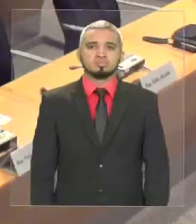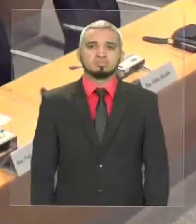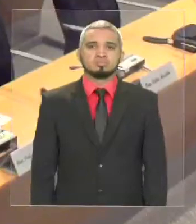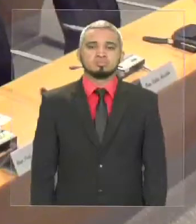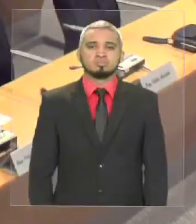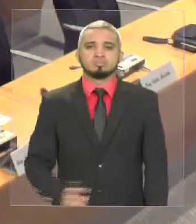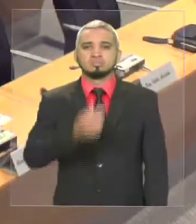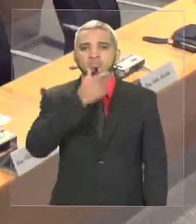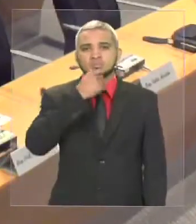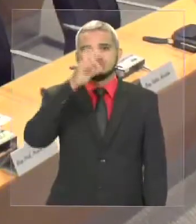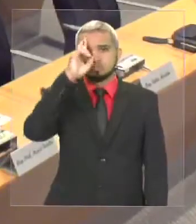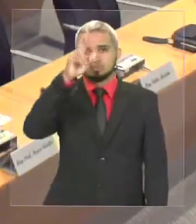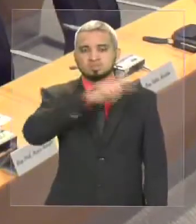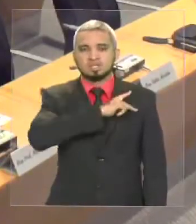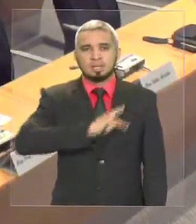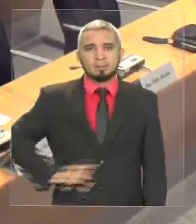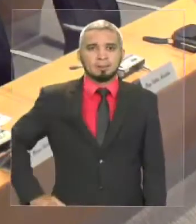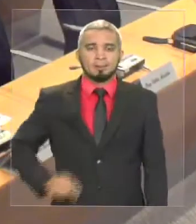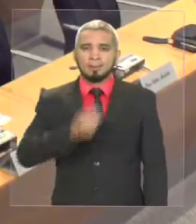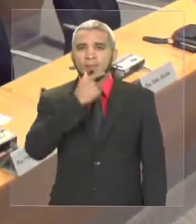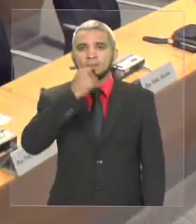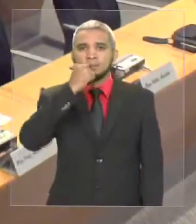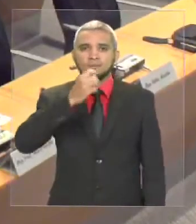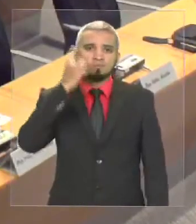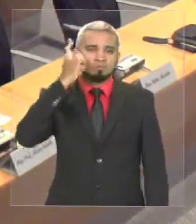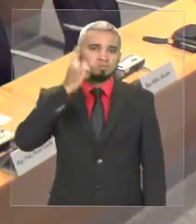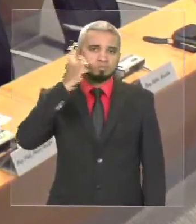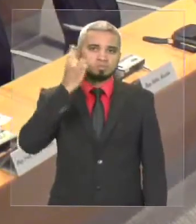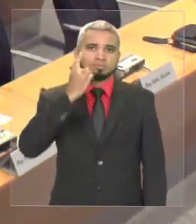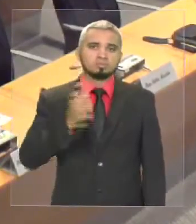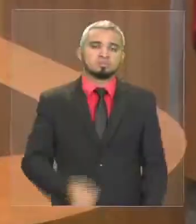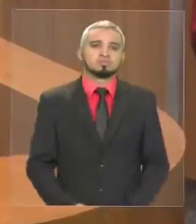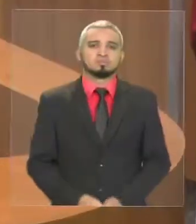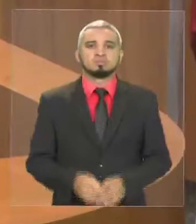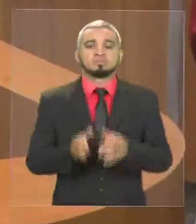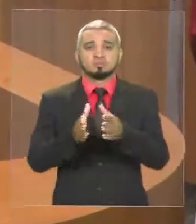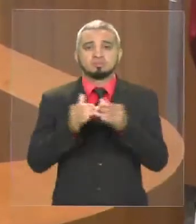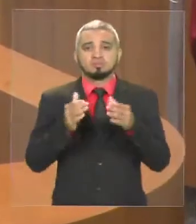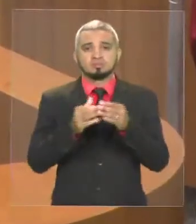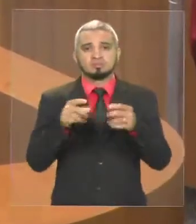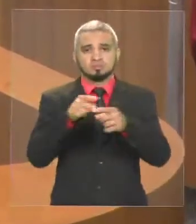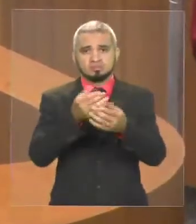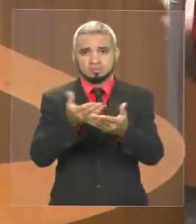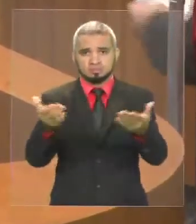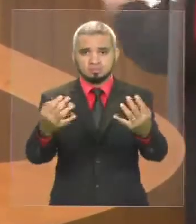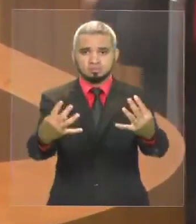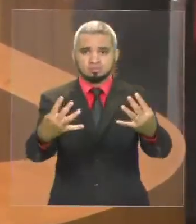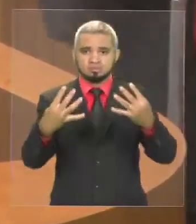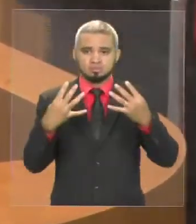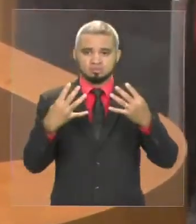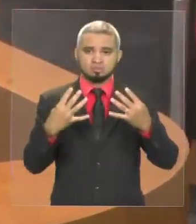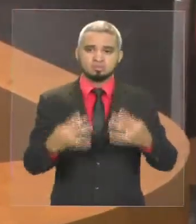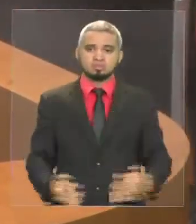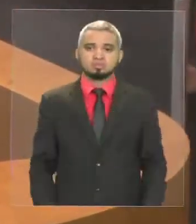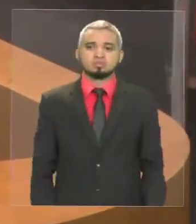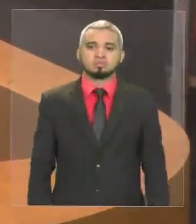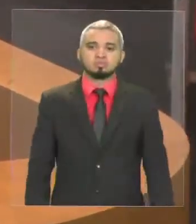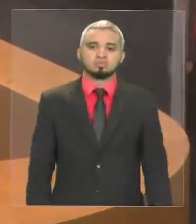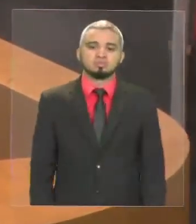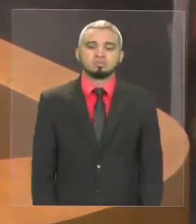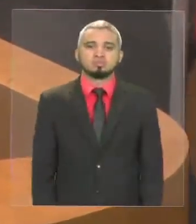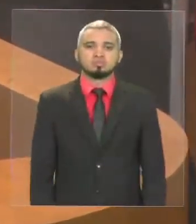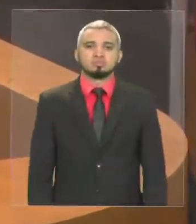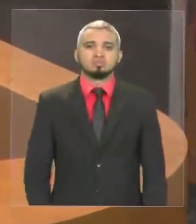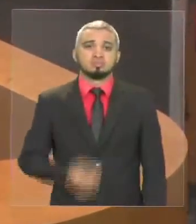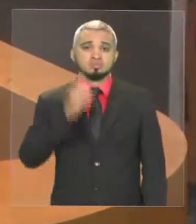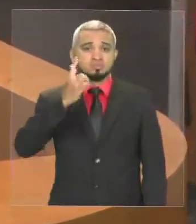Senhor presidente, senhores deputados, senhoras deputadas, eu peço a atenção de vossas excelências em relação,